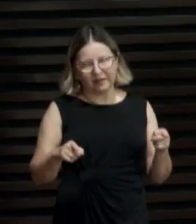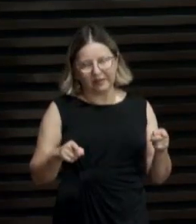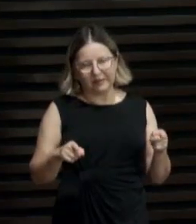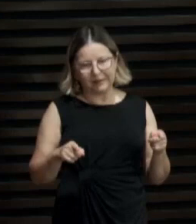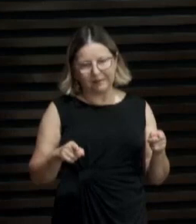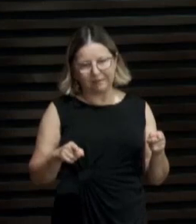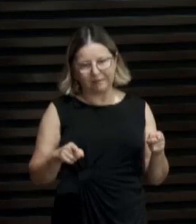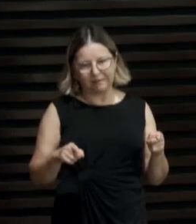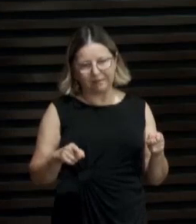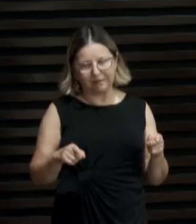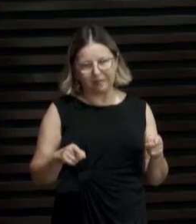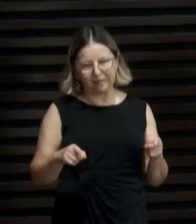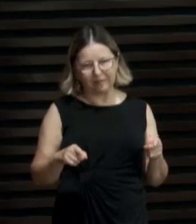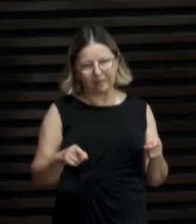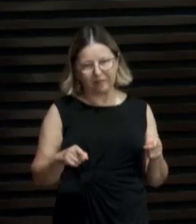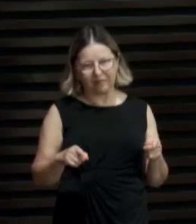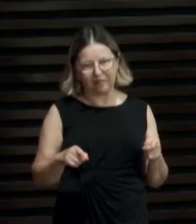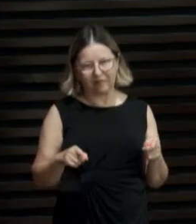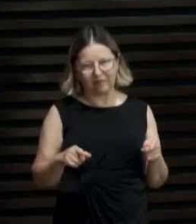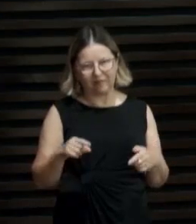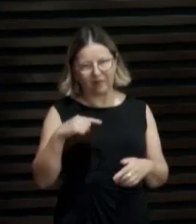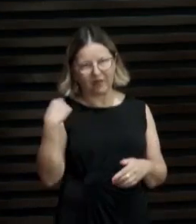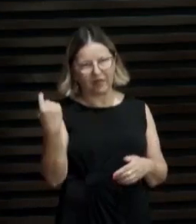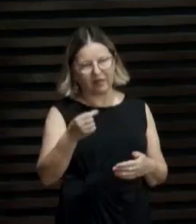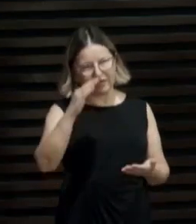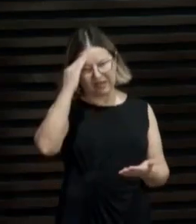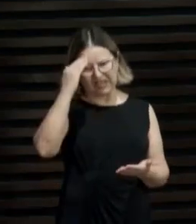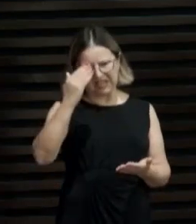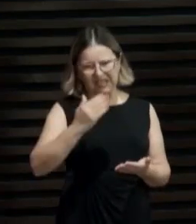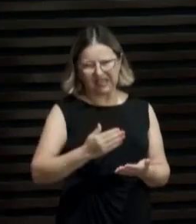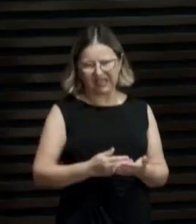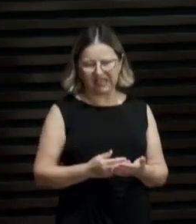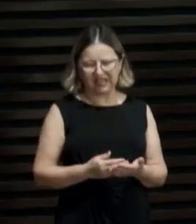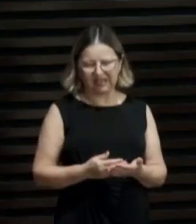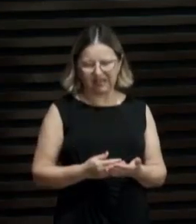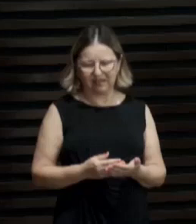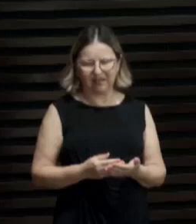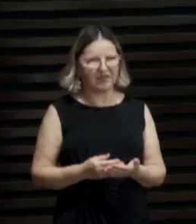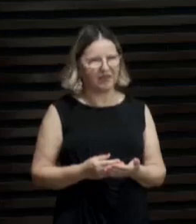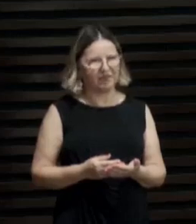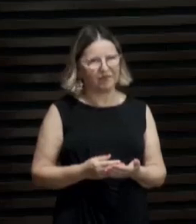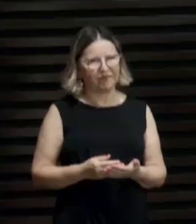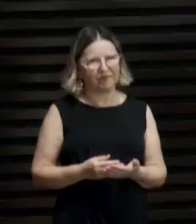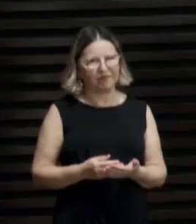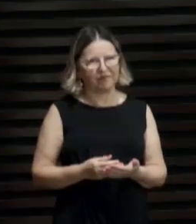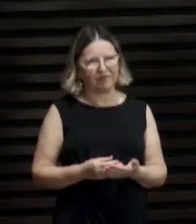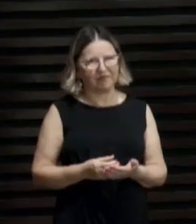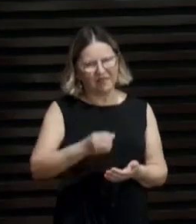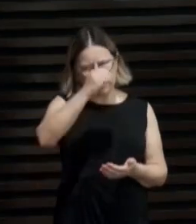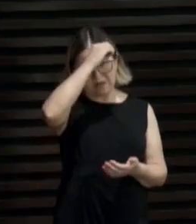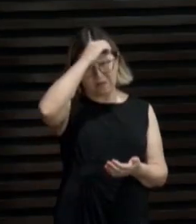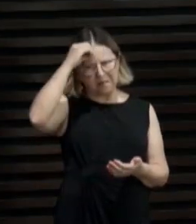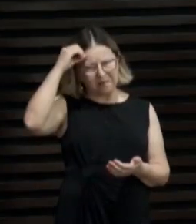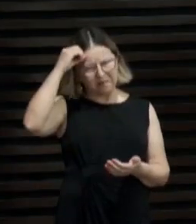é a nossa crença e quão infantil é a nossa postura quando nós olhamos a palavra de Deus